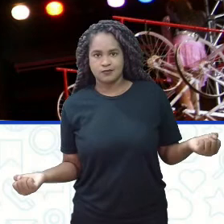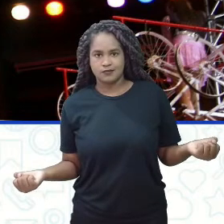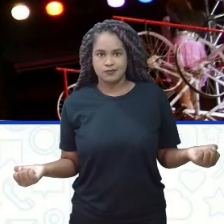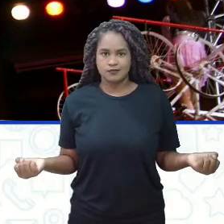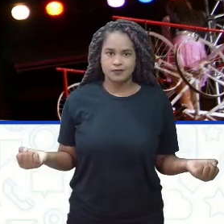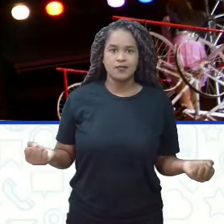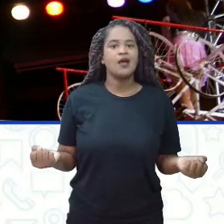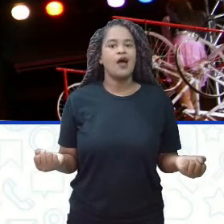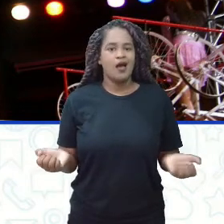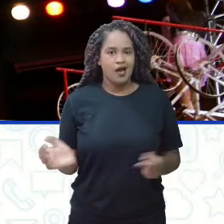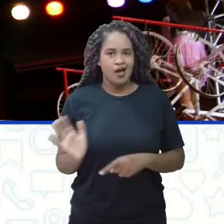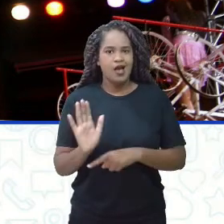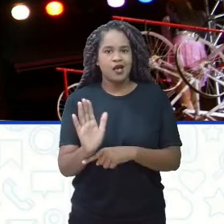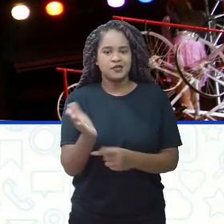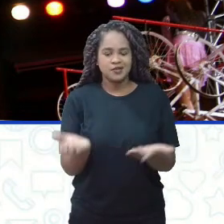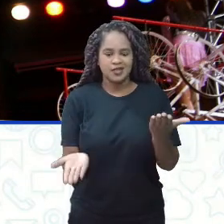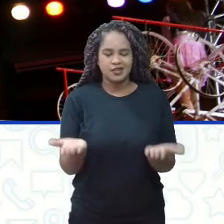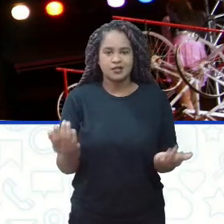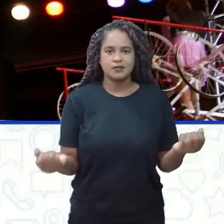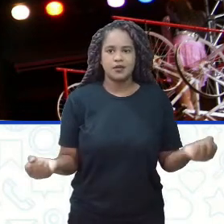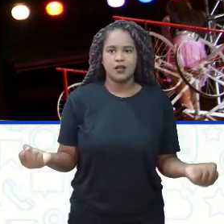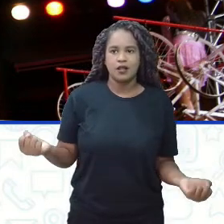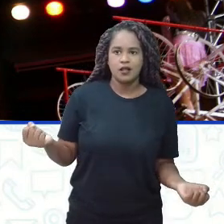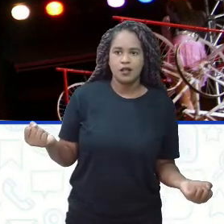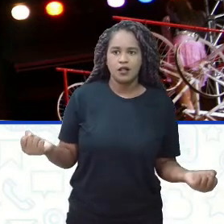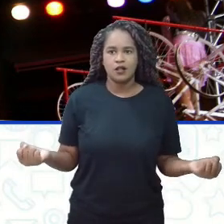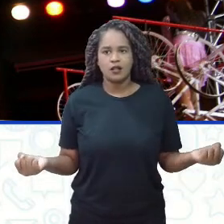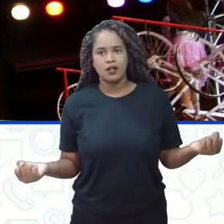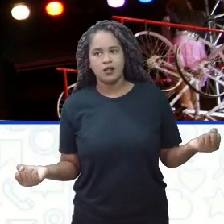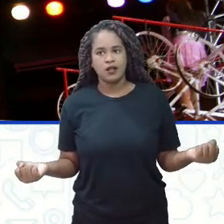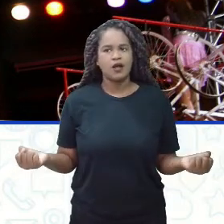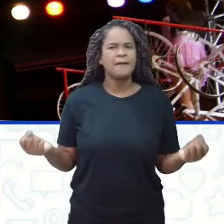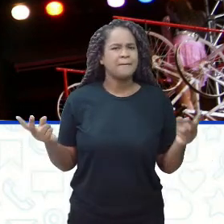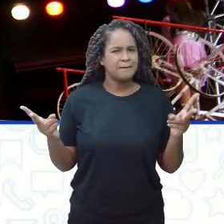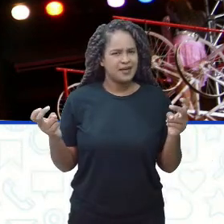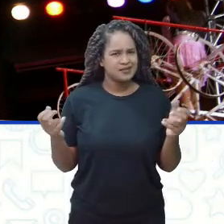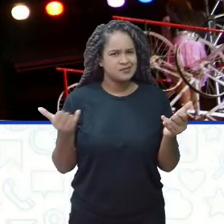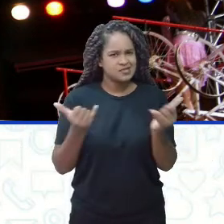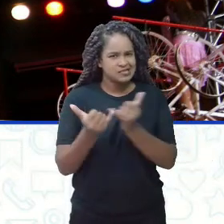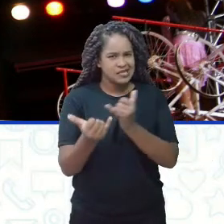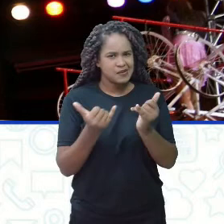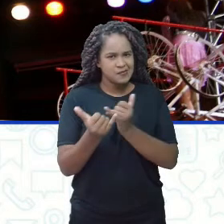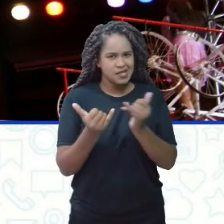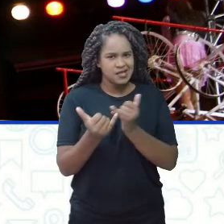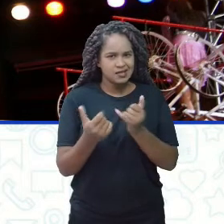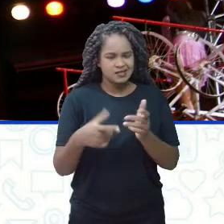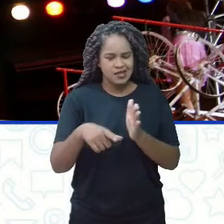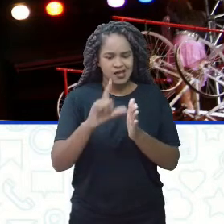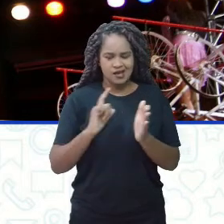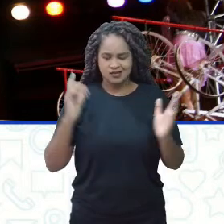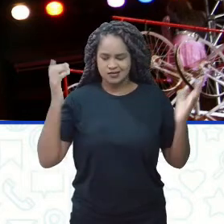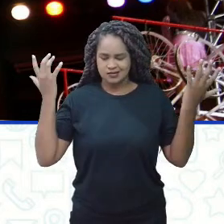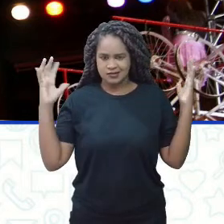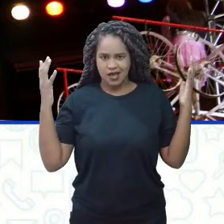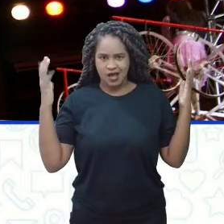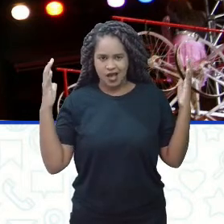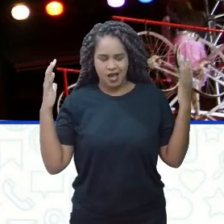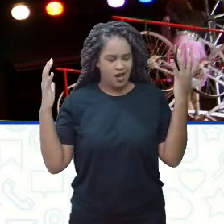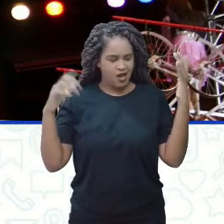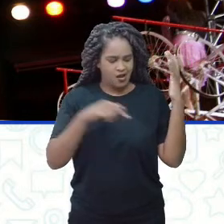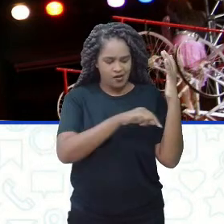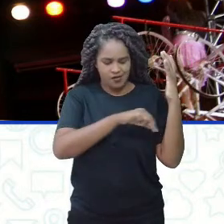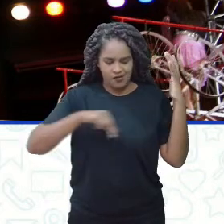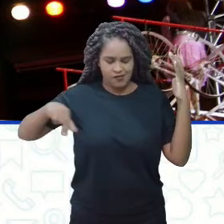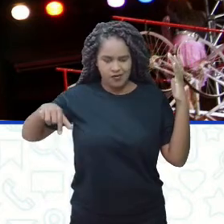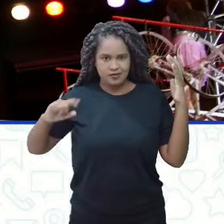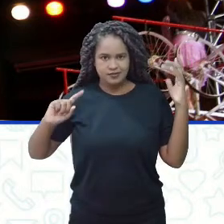se equilibrar, né? Então, percebam aí a semelhança de como eles estão em cima da corda bamba e de